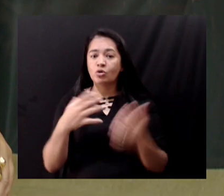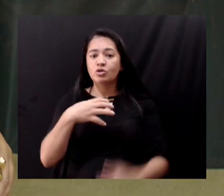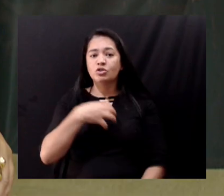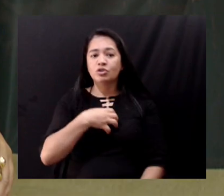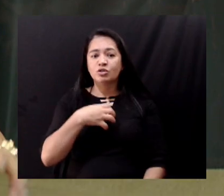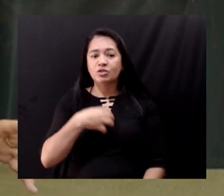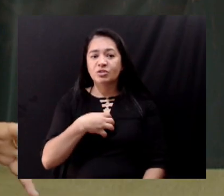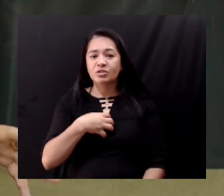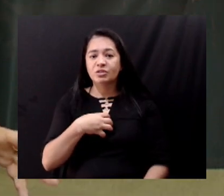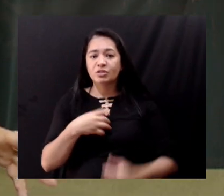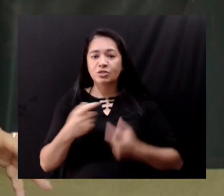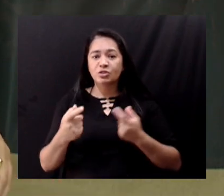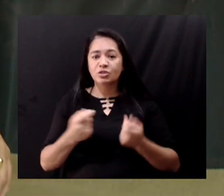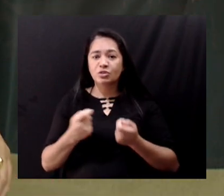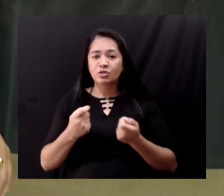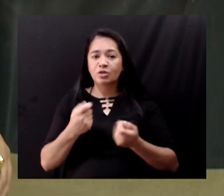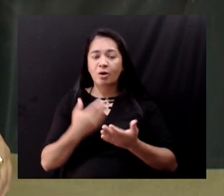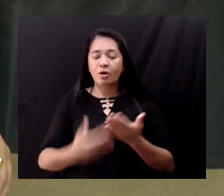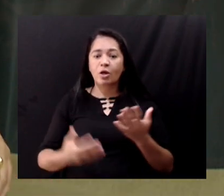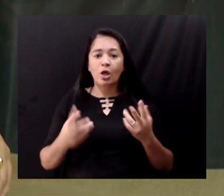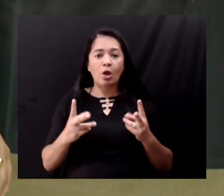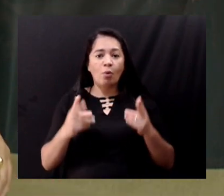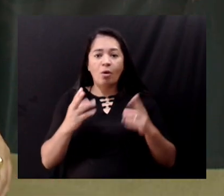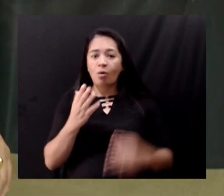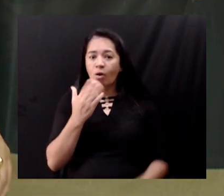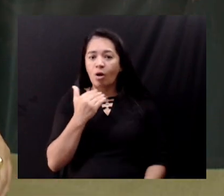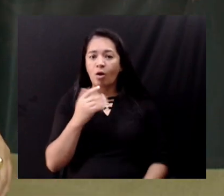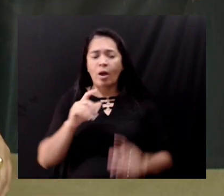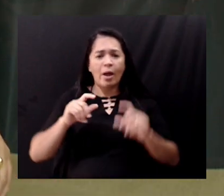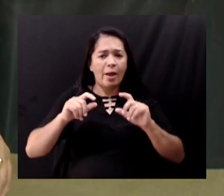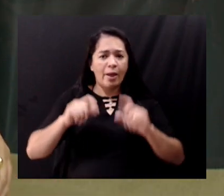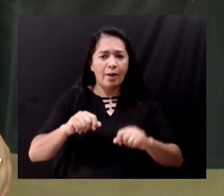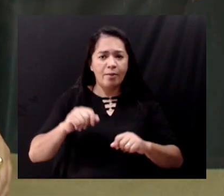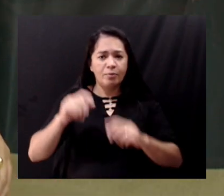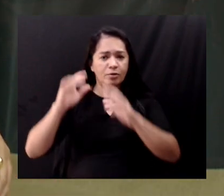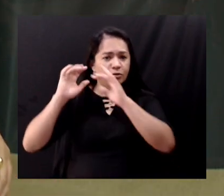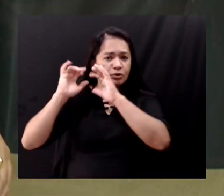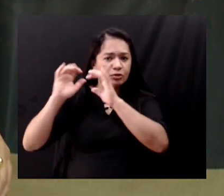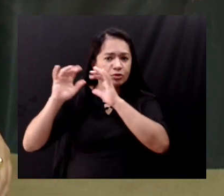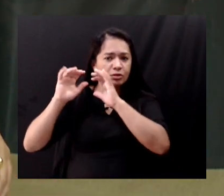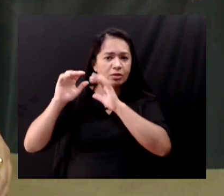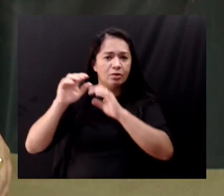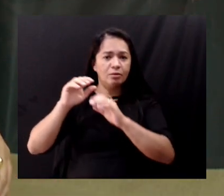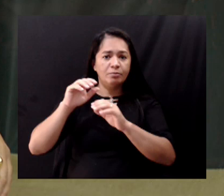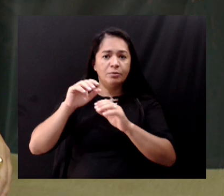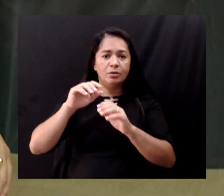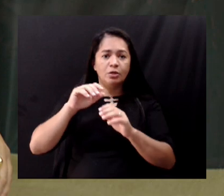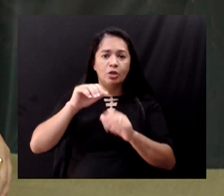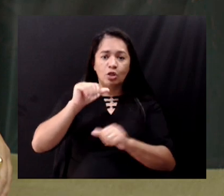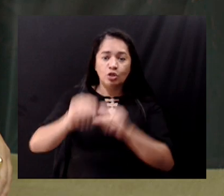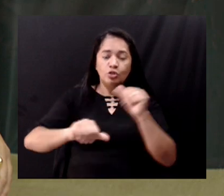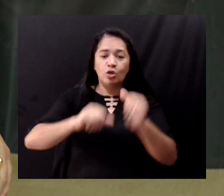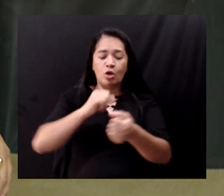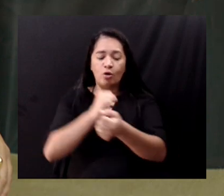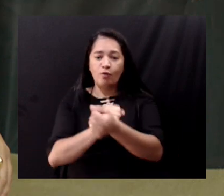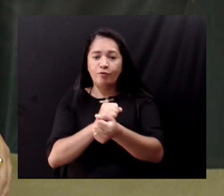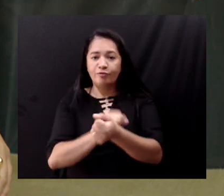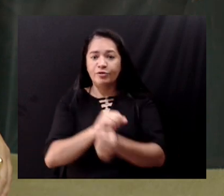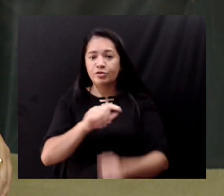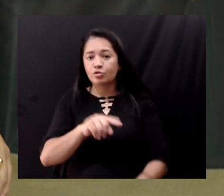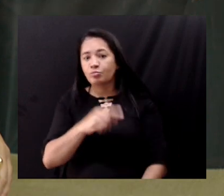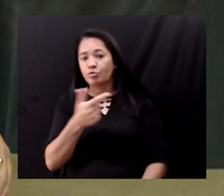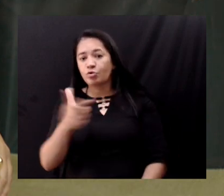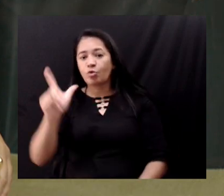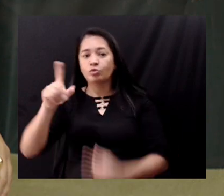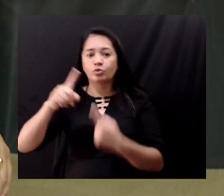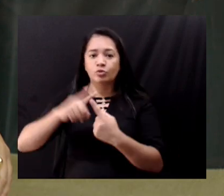com comida. É possível que o cérebro troque um vício pelo outro? Isso acontece com frequência?" Olha,